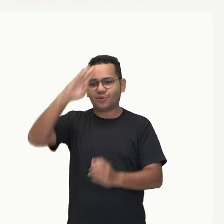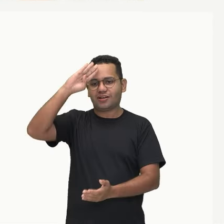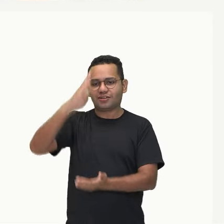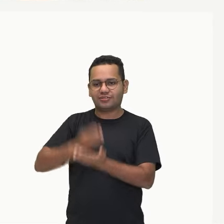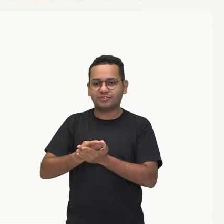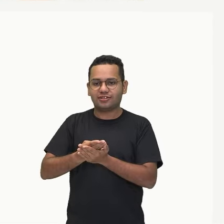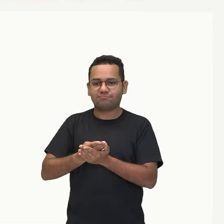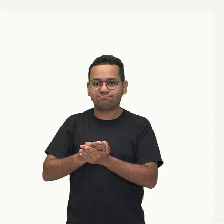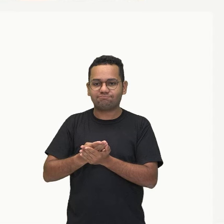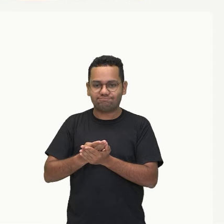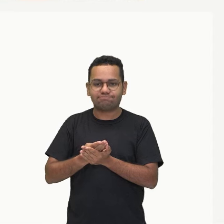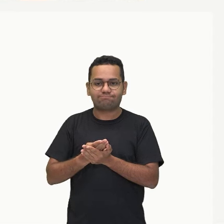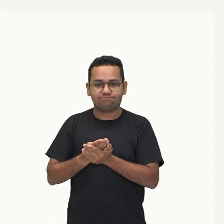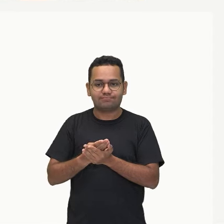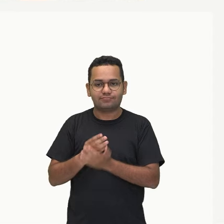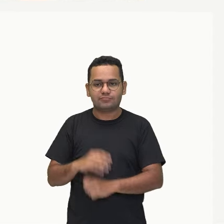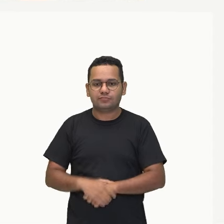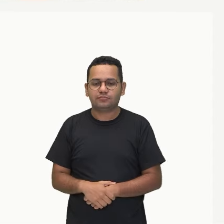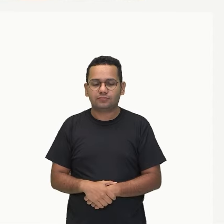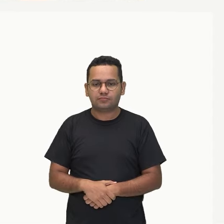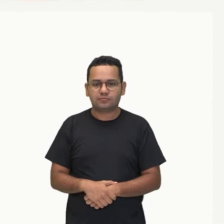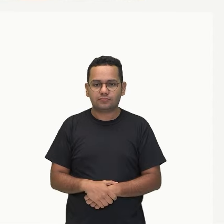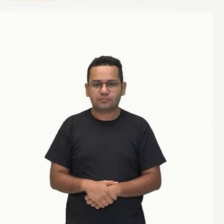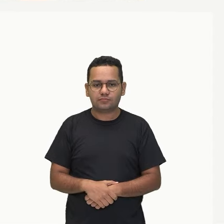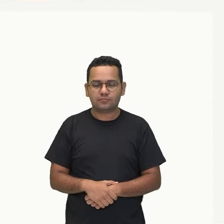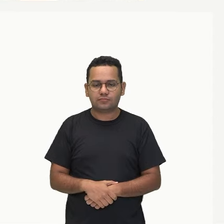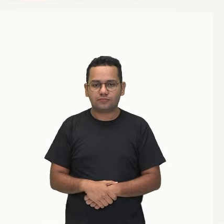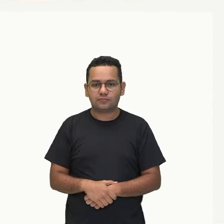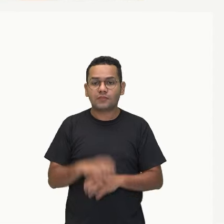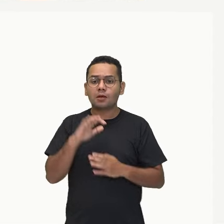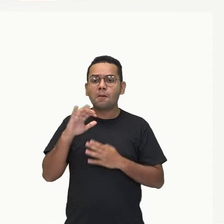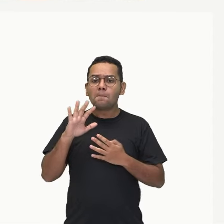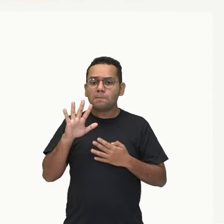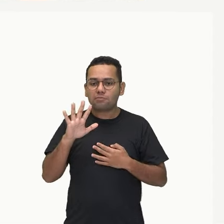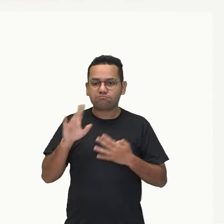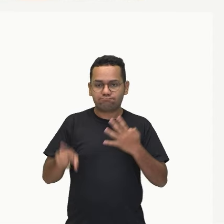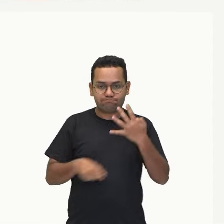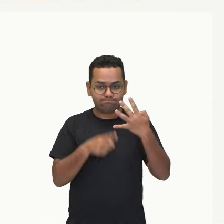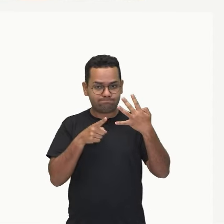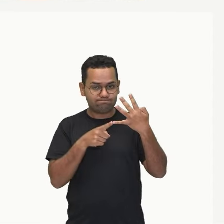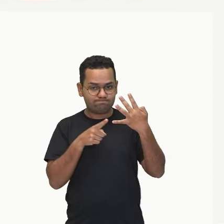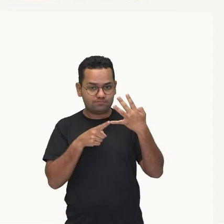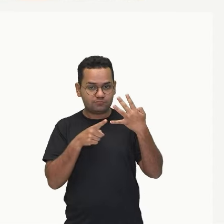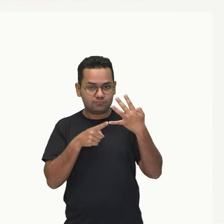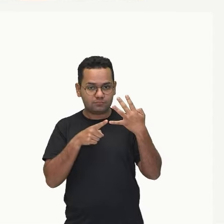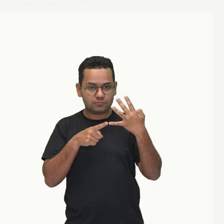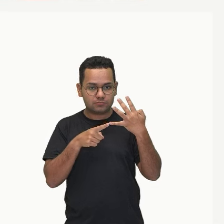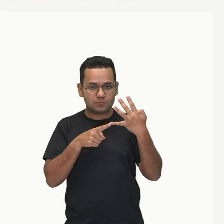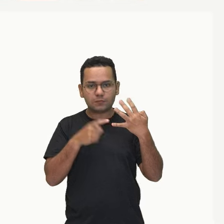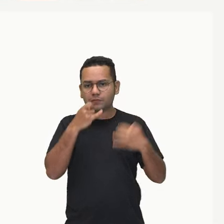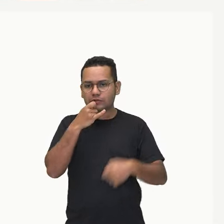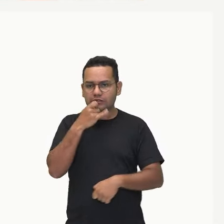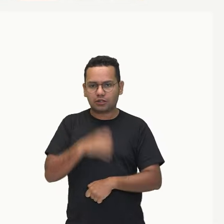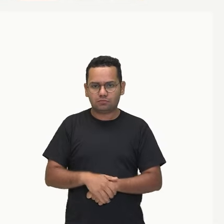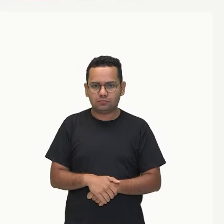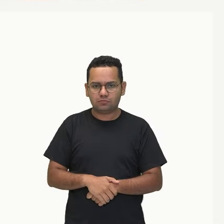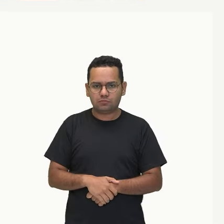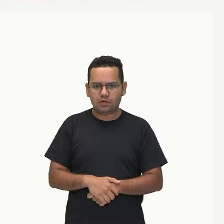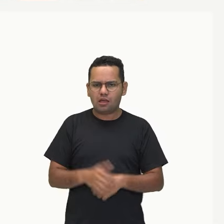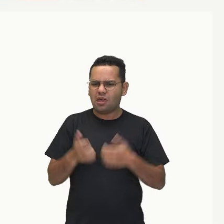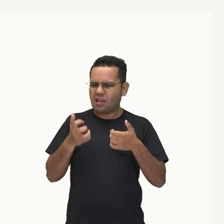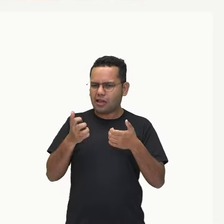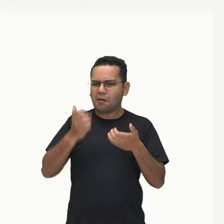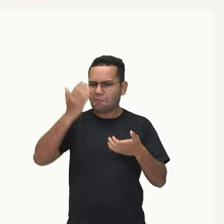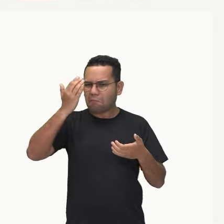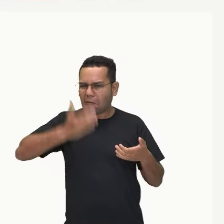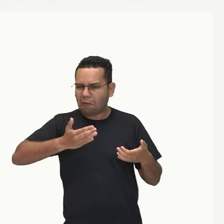é a ideia. Então, quando nós falamos que o conhecimento teológico não confirma e nem nega, é